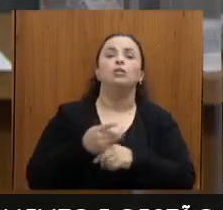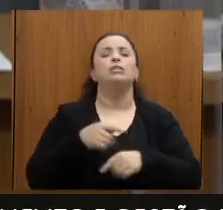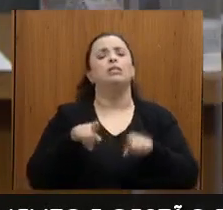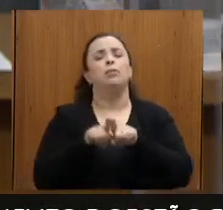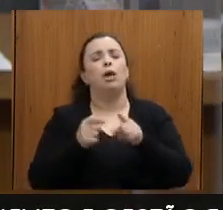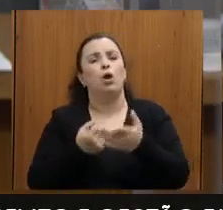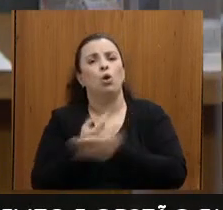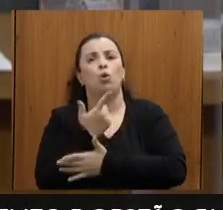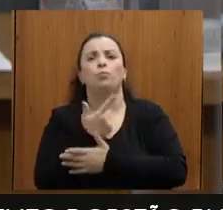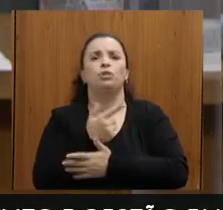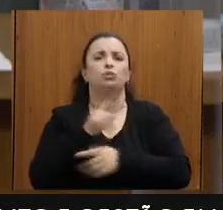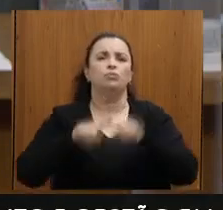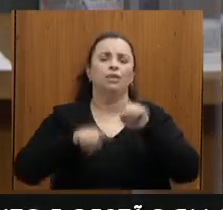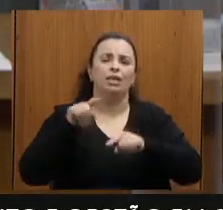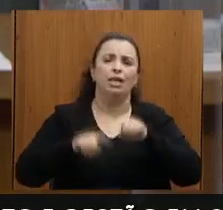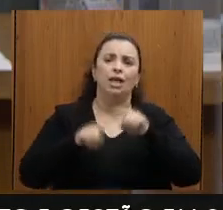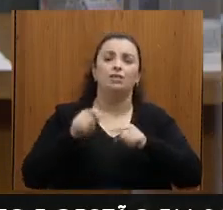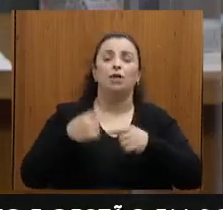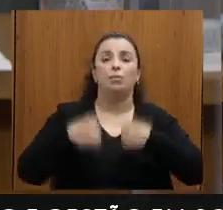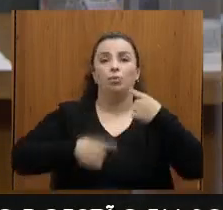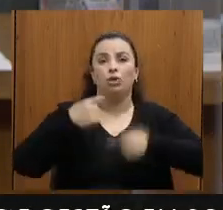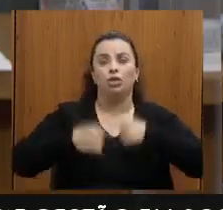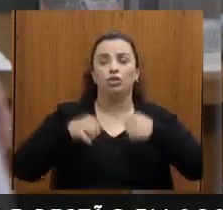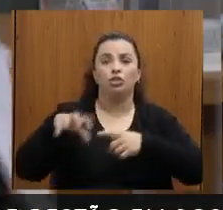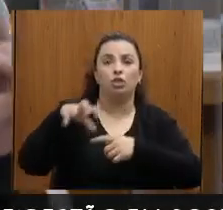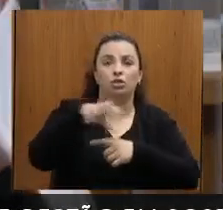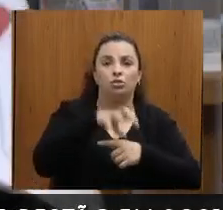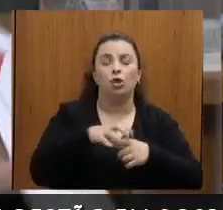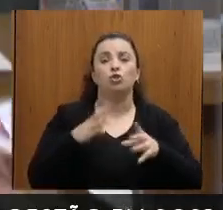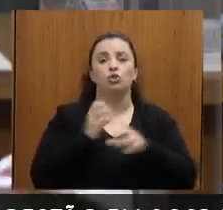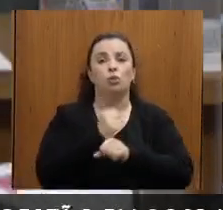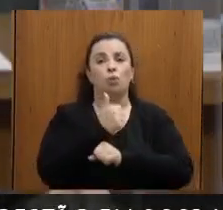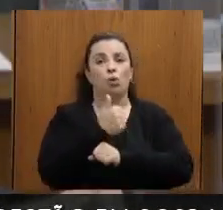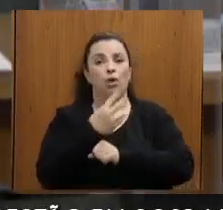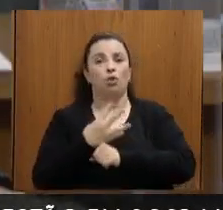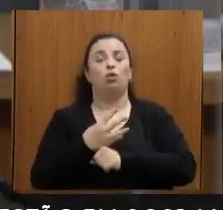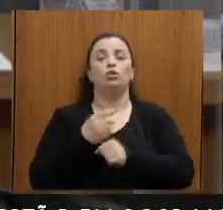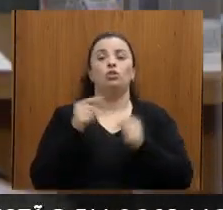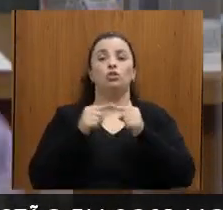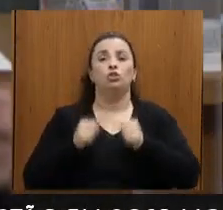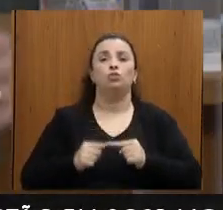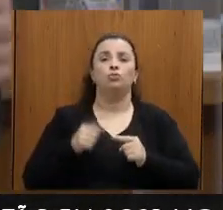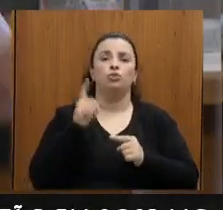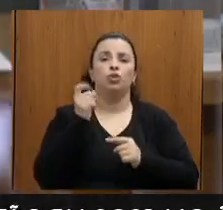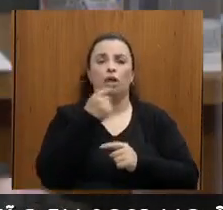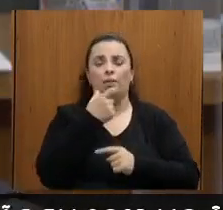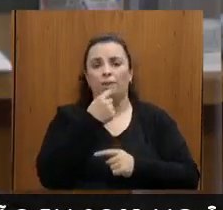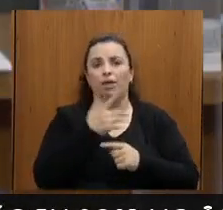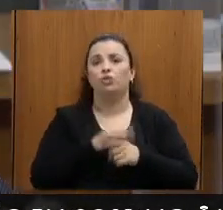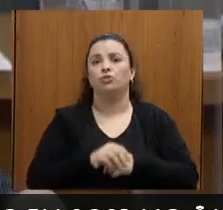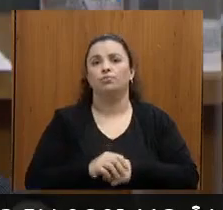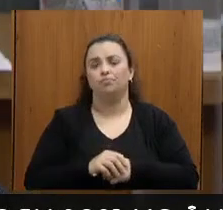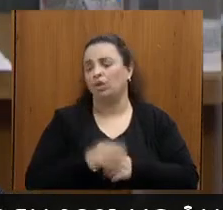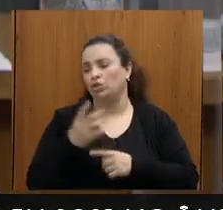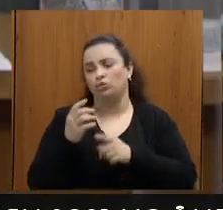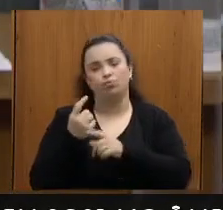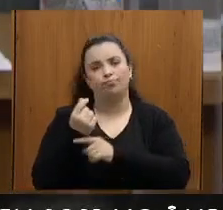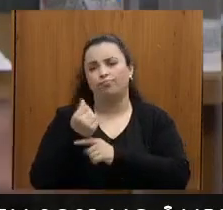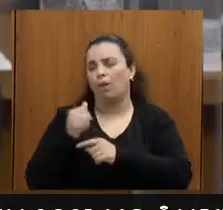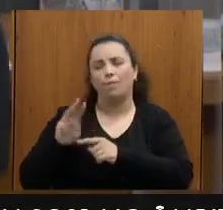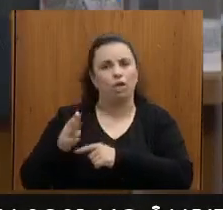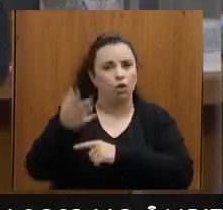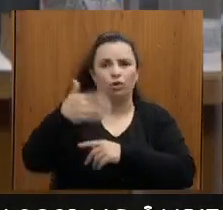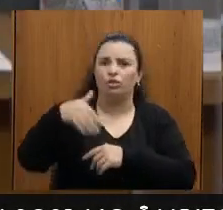com 14 medicamentos registrados, no valor total de 110 milhões. Pode passar, por favor. Ainda na parte de